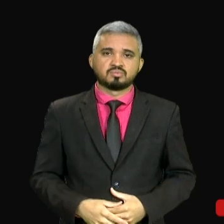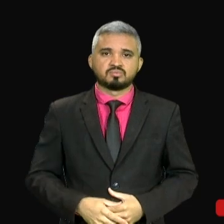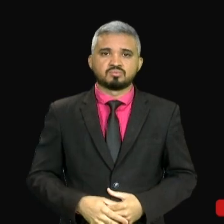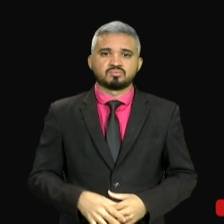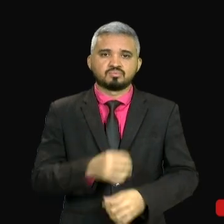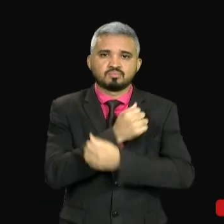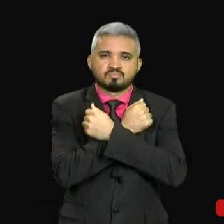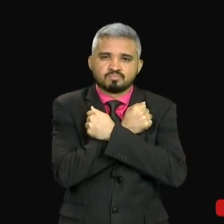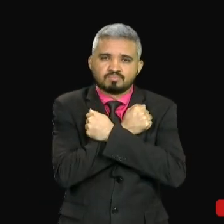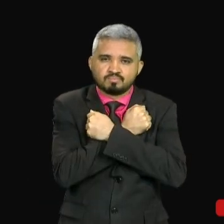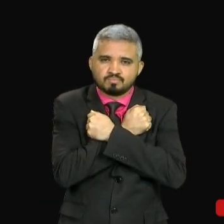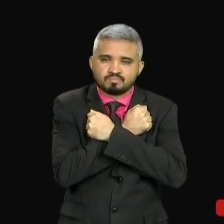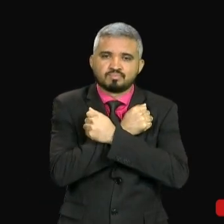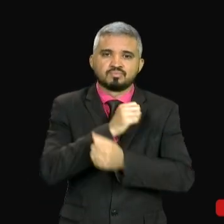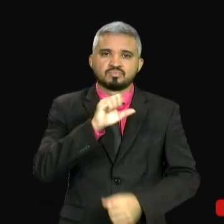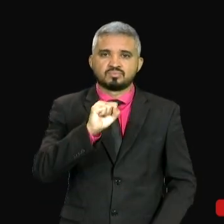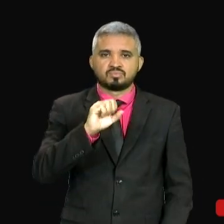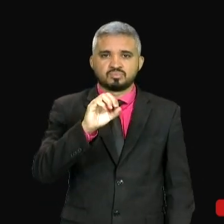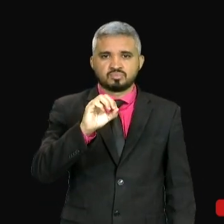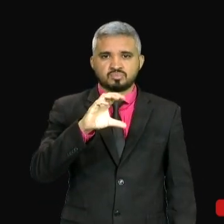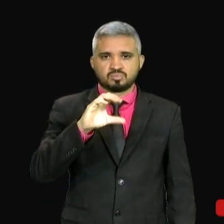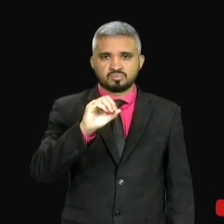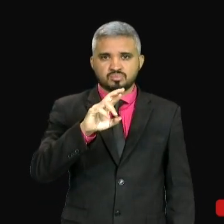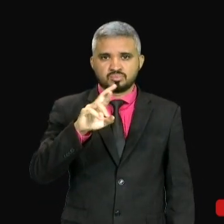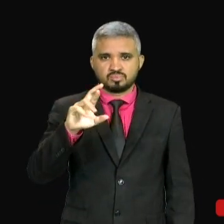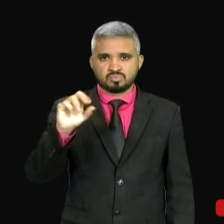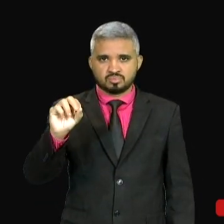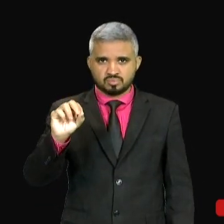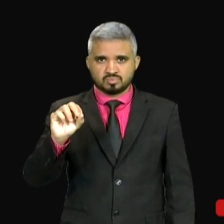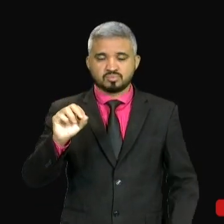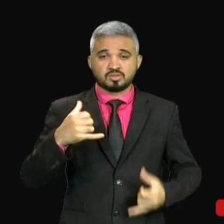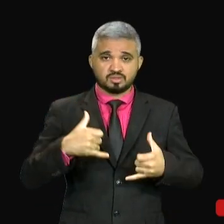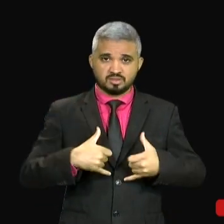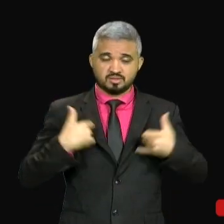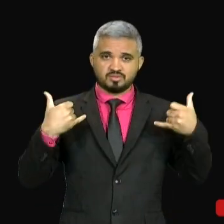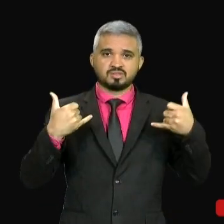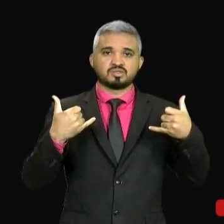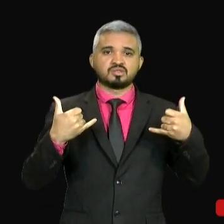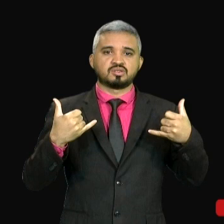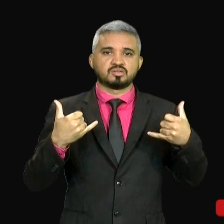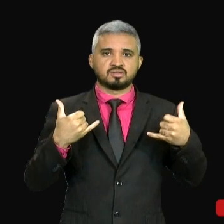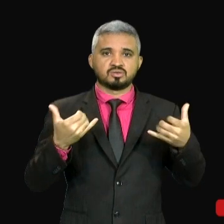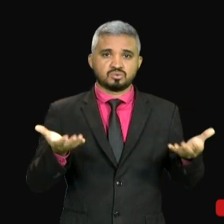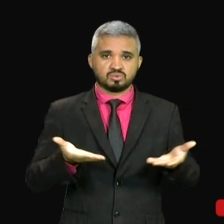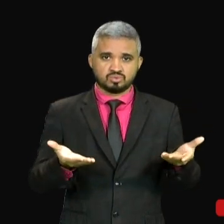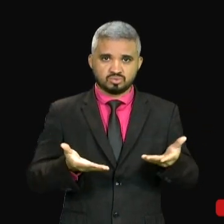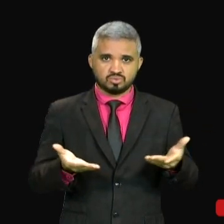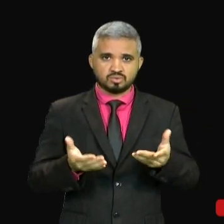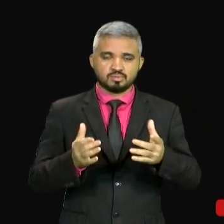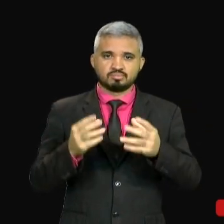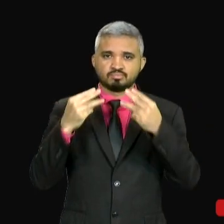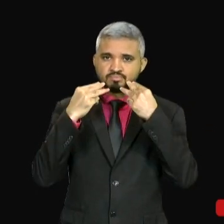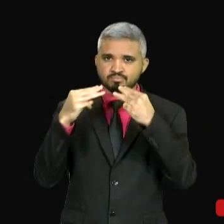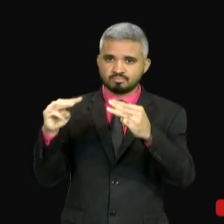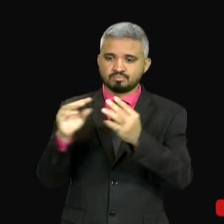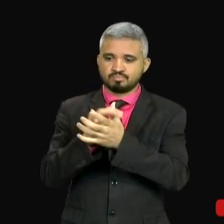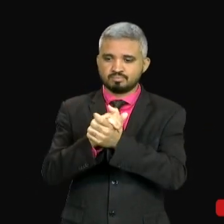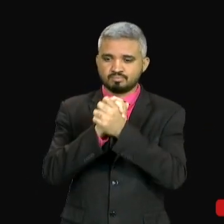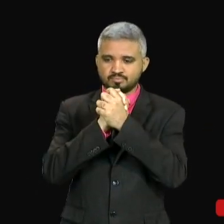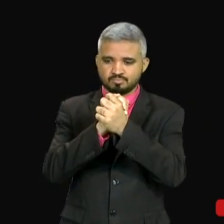nossa colega Socorro Joaquim, que aniversaria nessa data, desejando a ela.